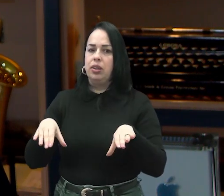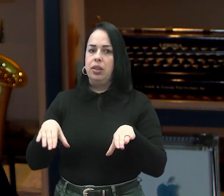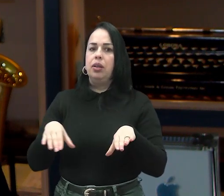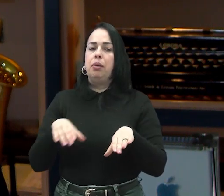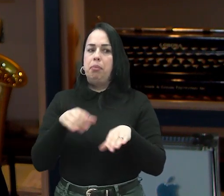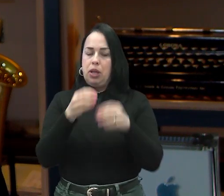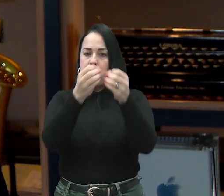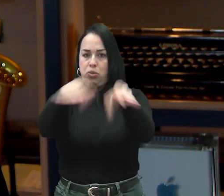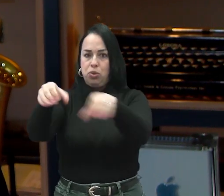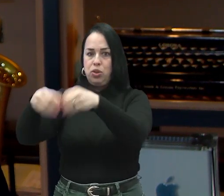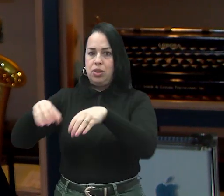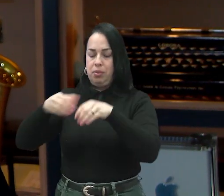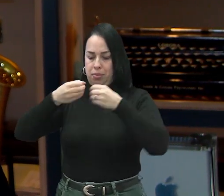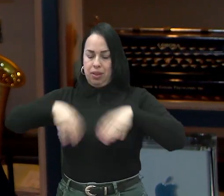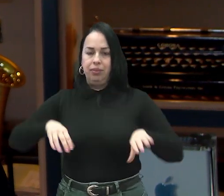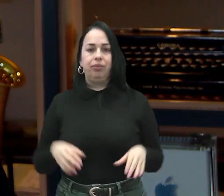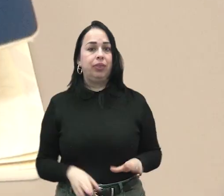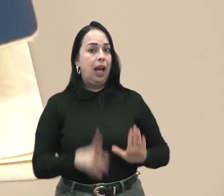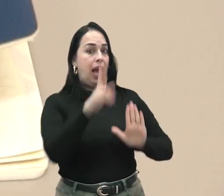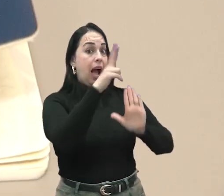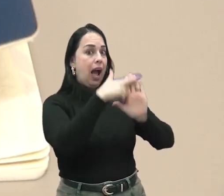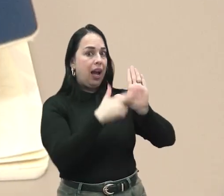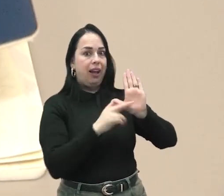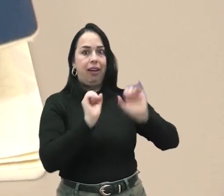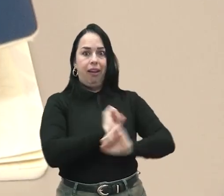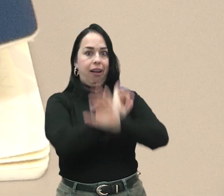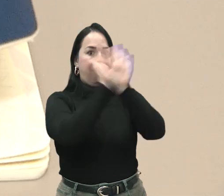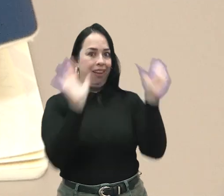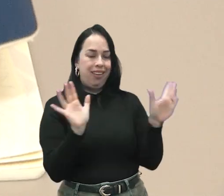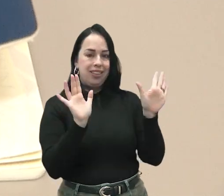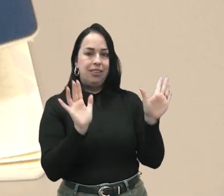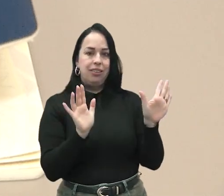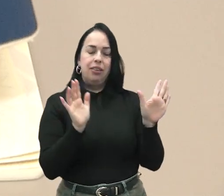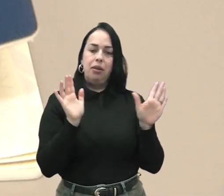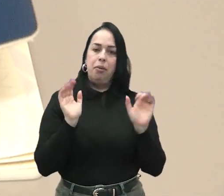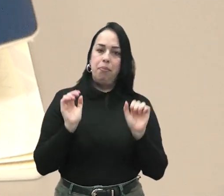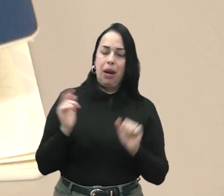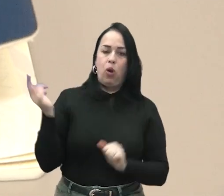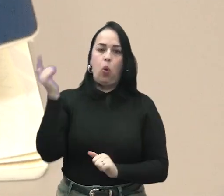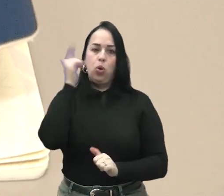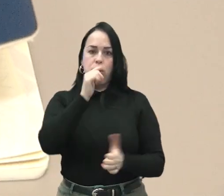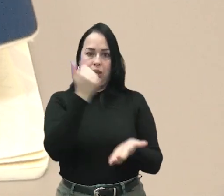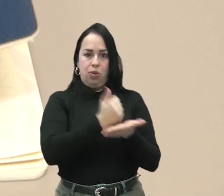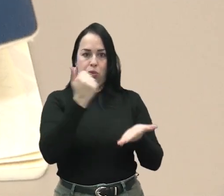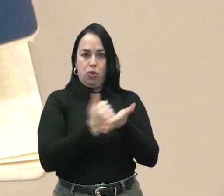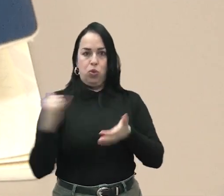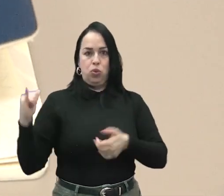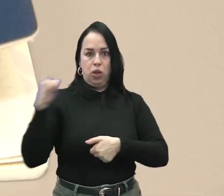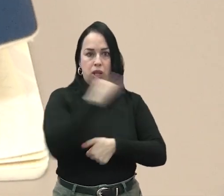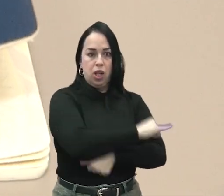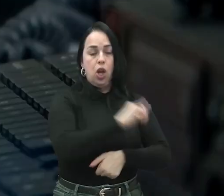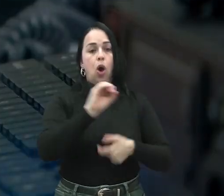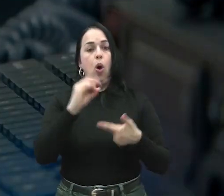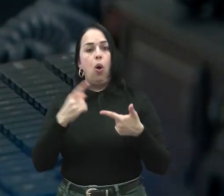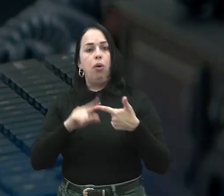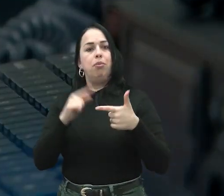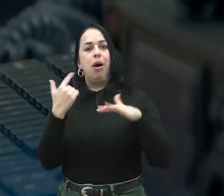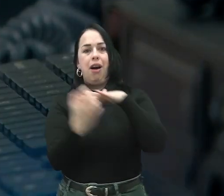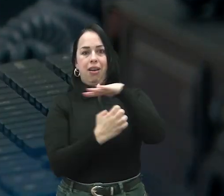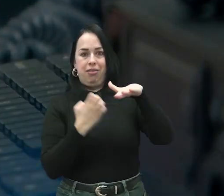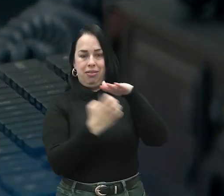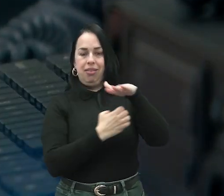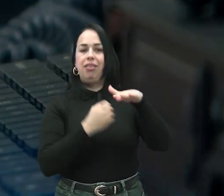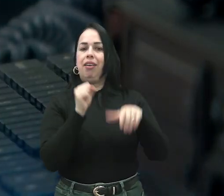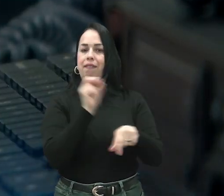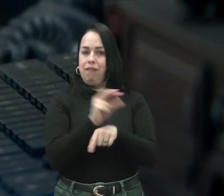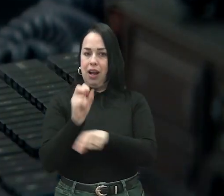danos, logicamente, para outras pessoas e para ela mesma, né? A regra é clara. Seja para conseguir um visto ou uma vaga